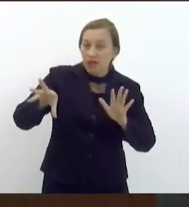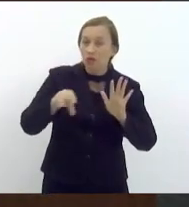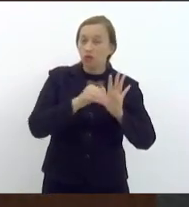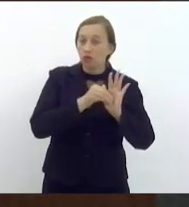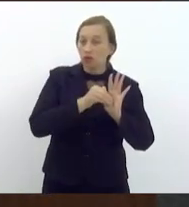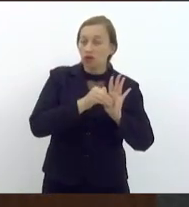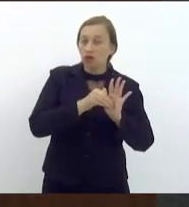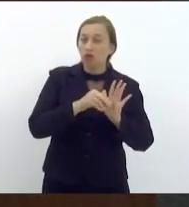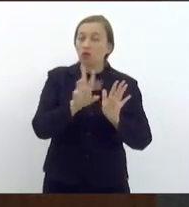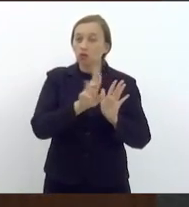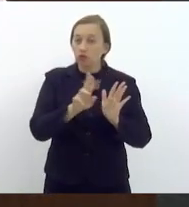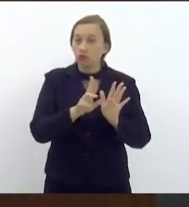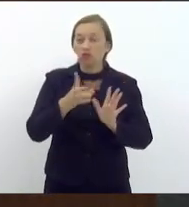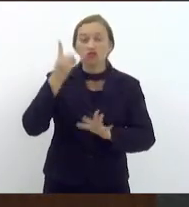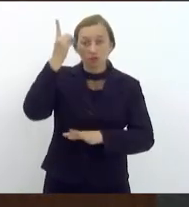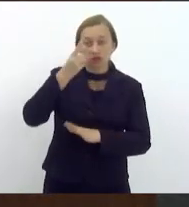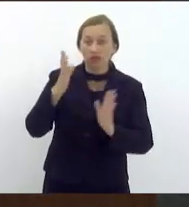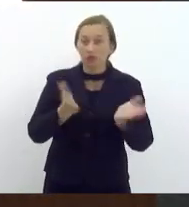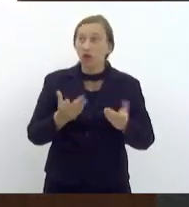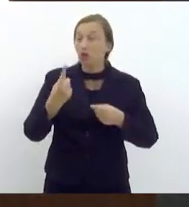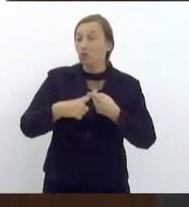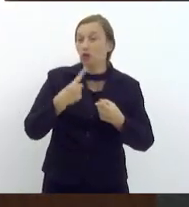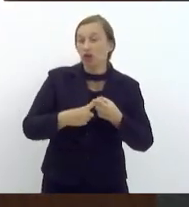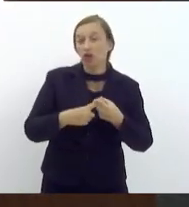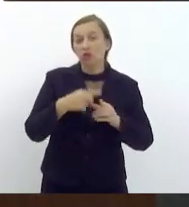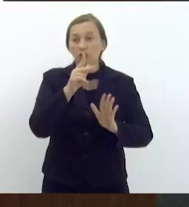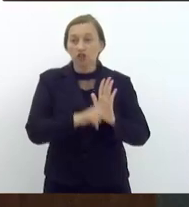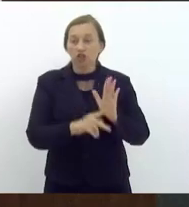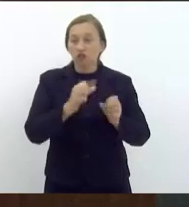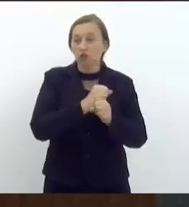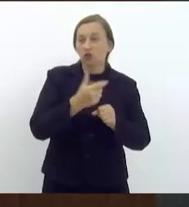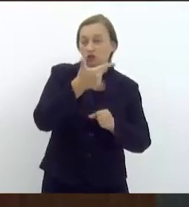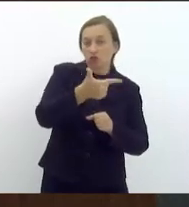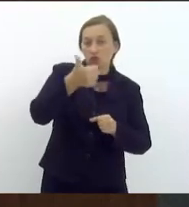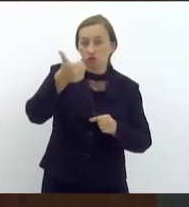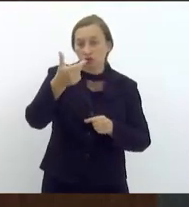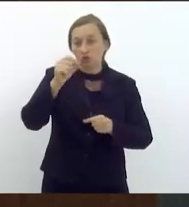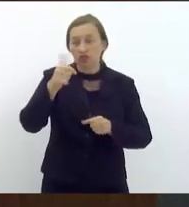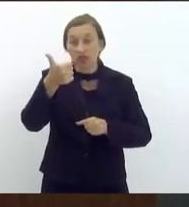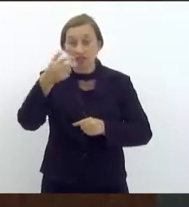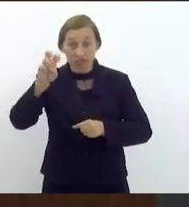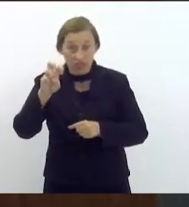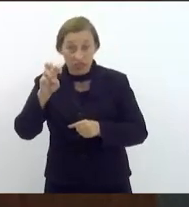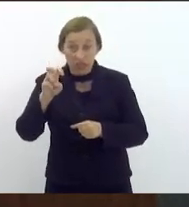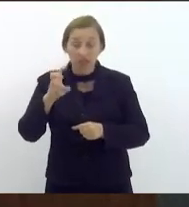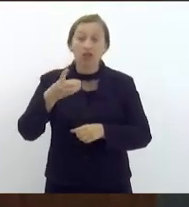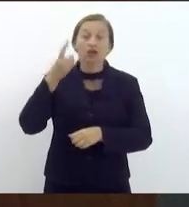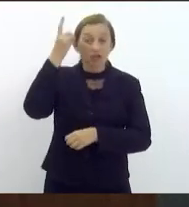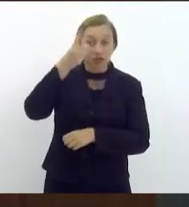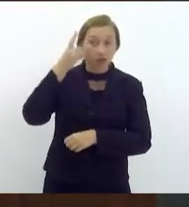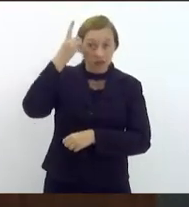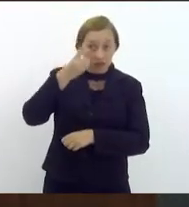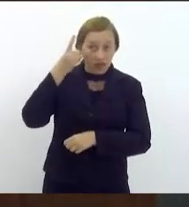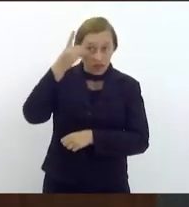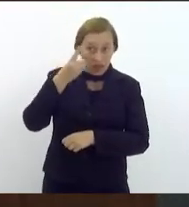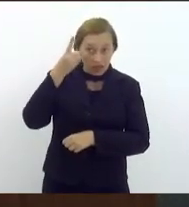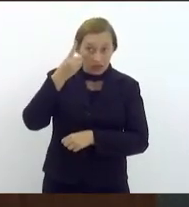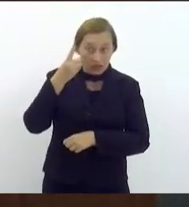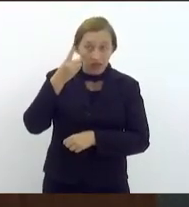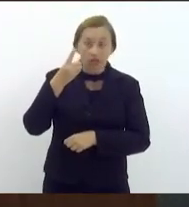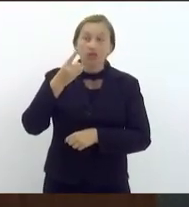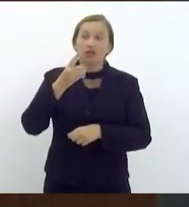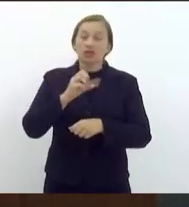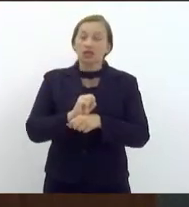e ele só chegaram aqui o deputado Dr Serginho e o deputado é Rodrigo Amorim 2019